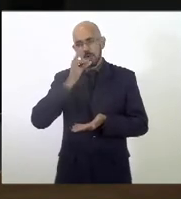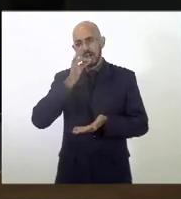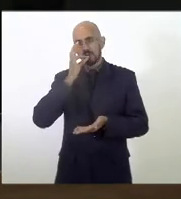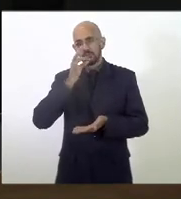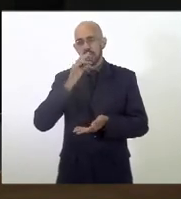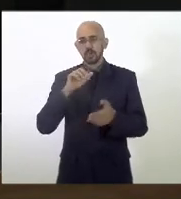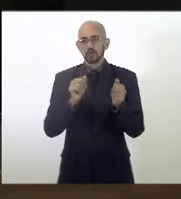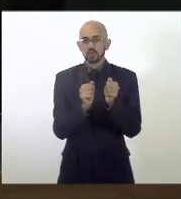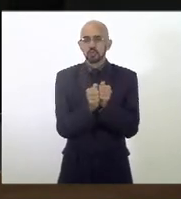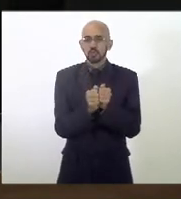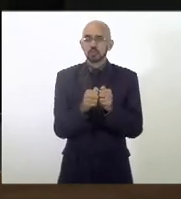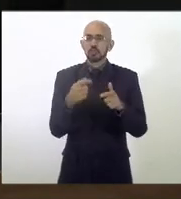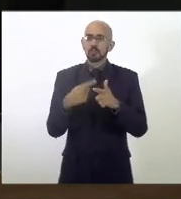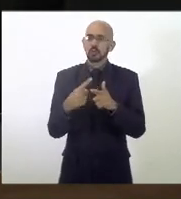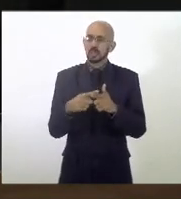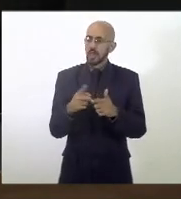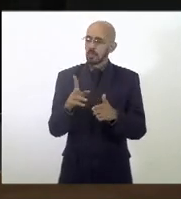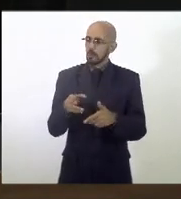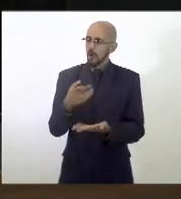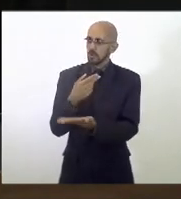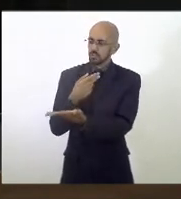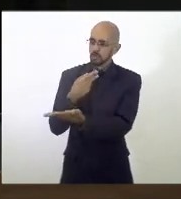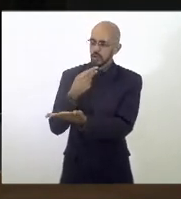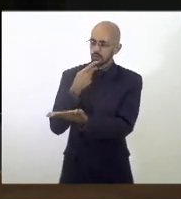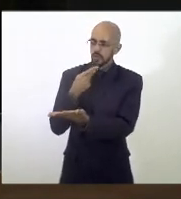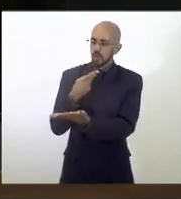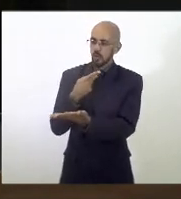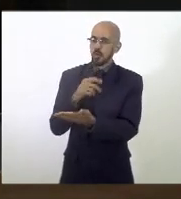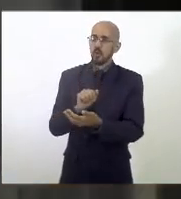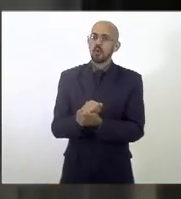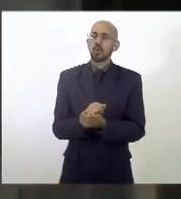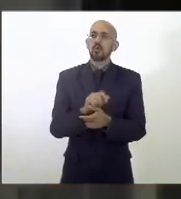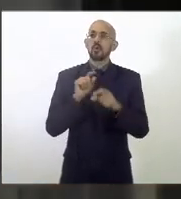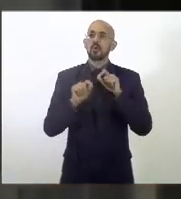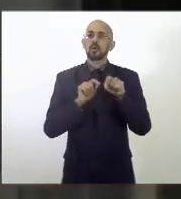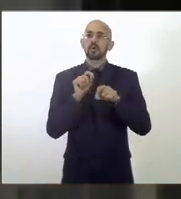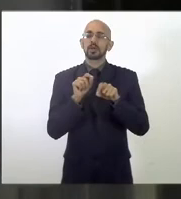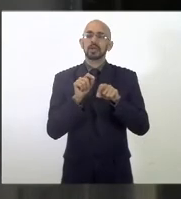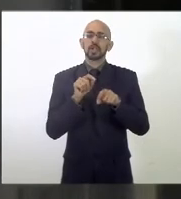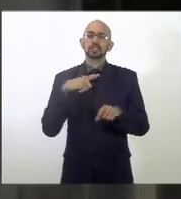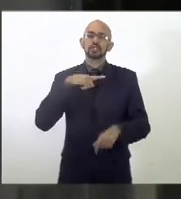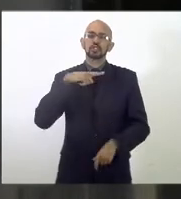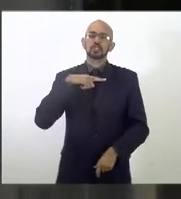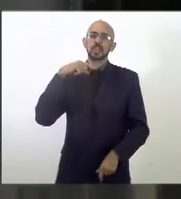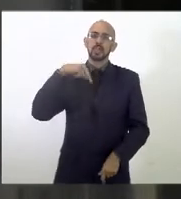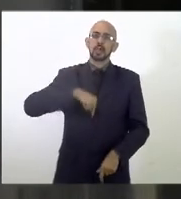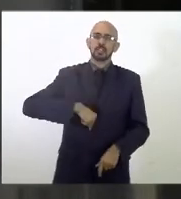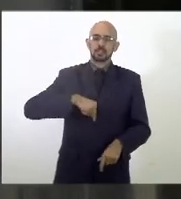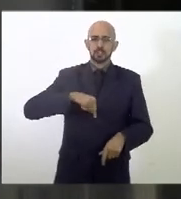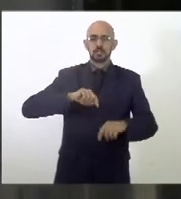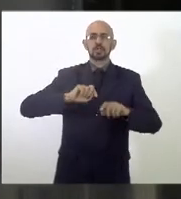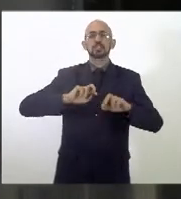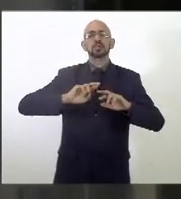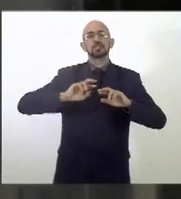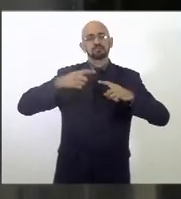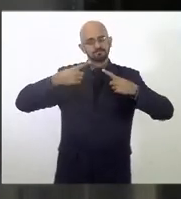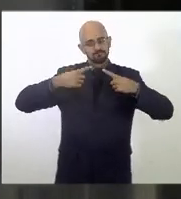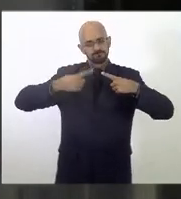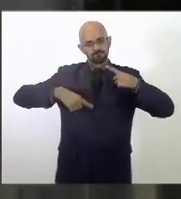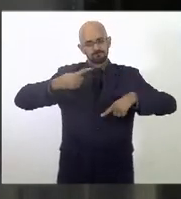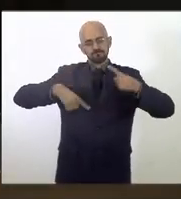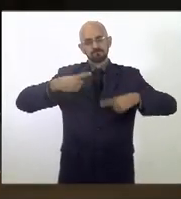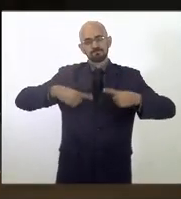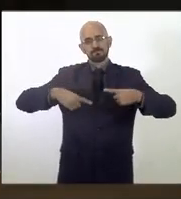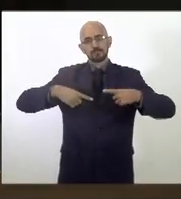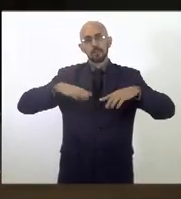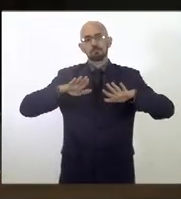porque, como Vossa Senhoria falou, Carla, nós temos aqui muitas divergências, mas ela não pode